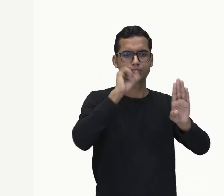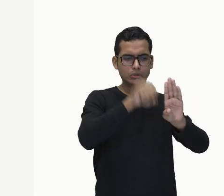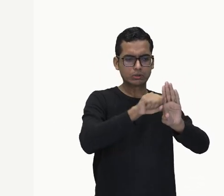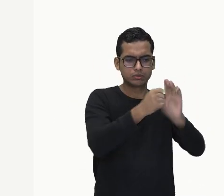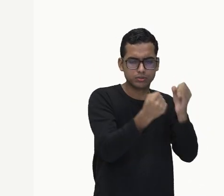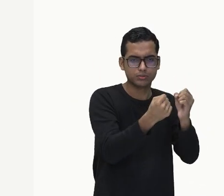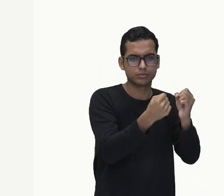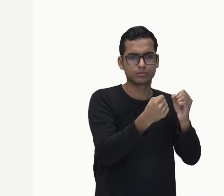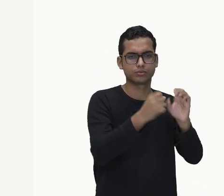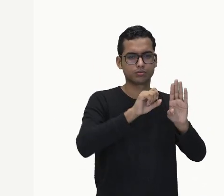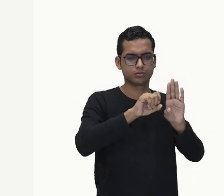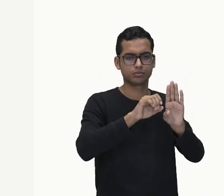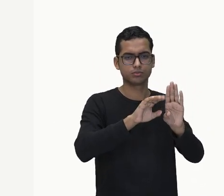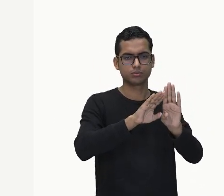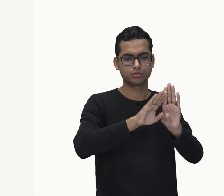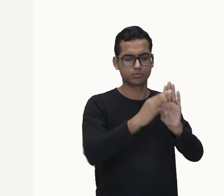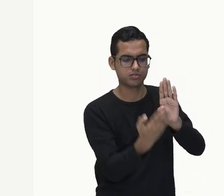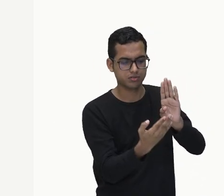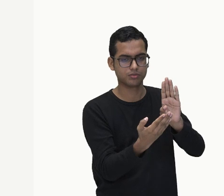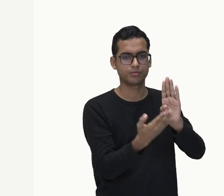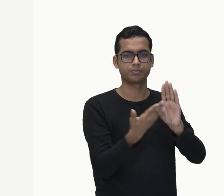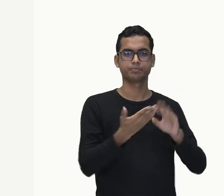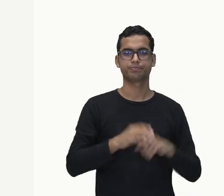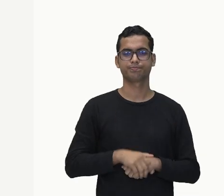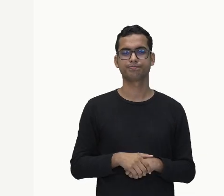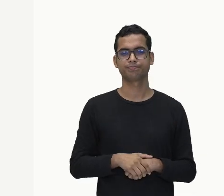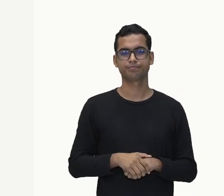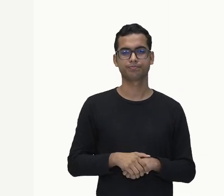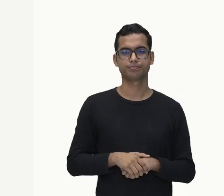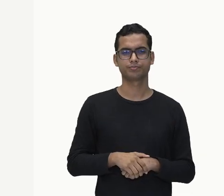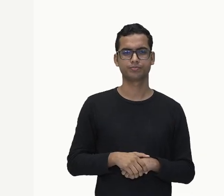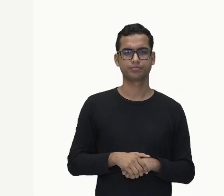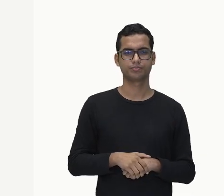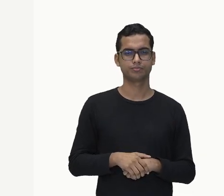né? Nosotros veíamos